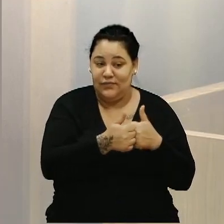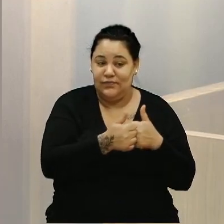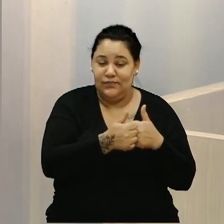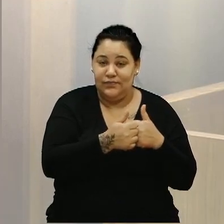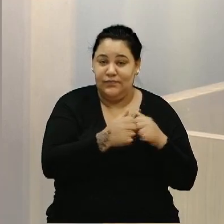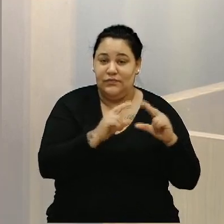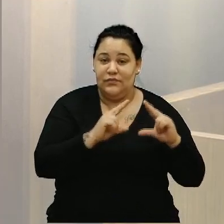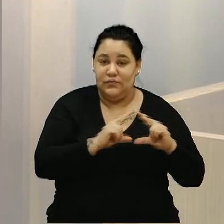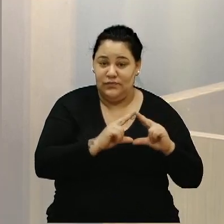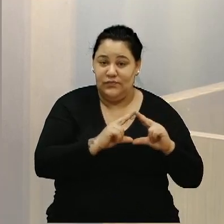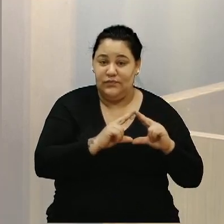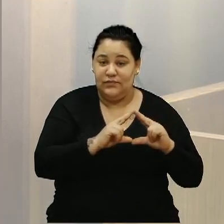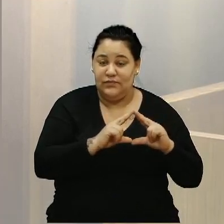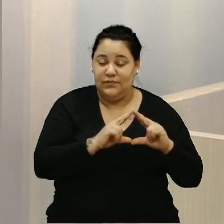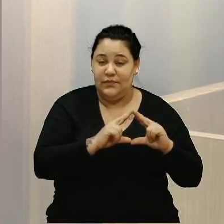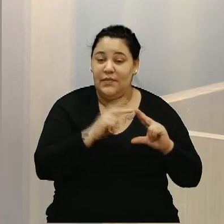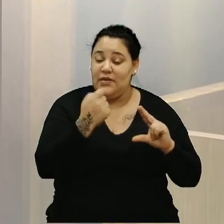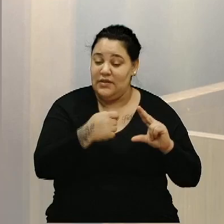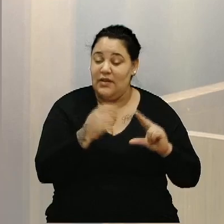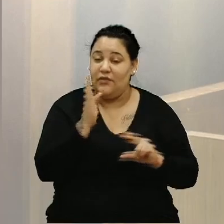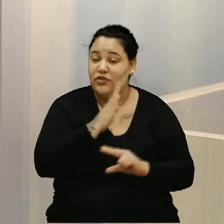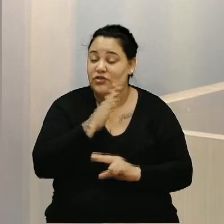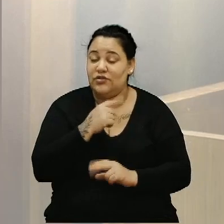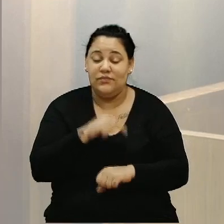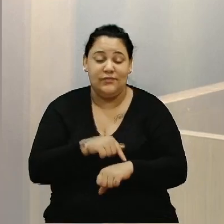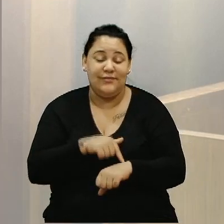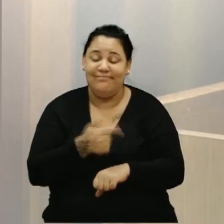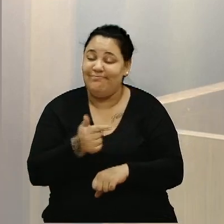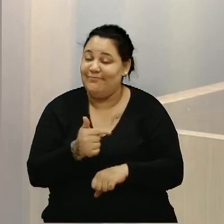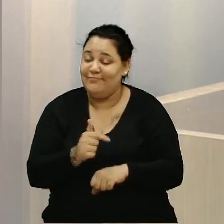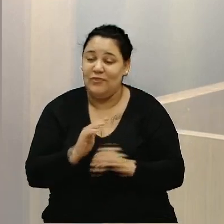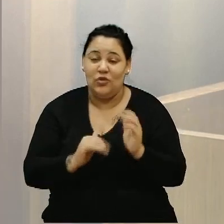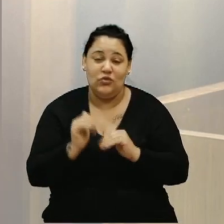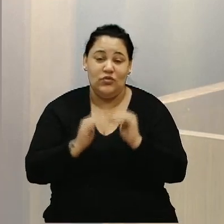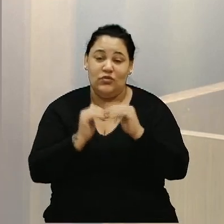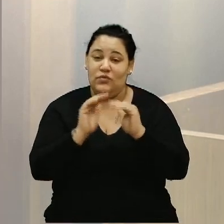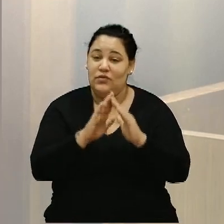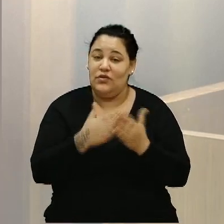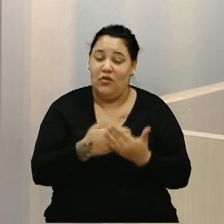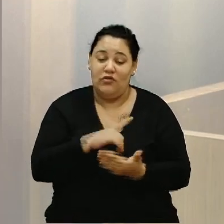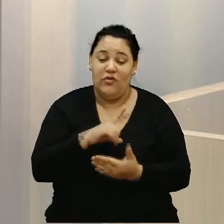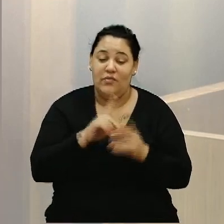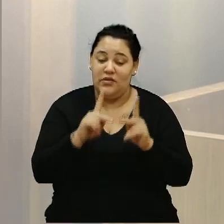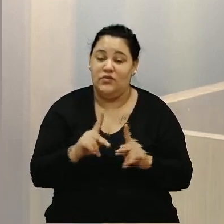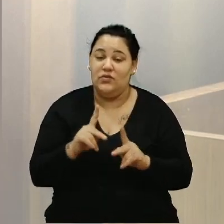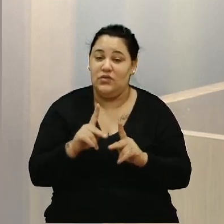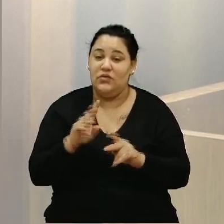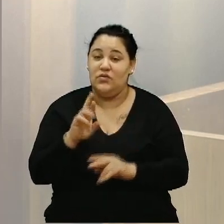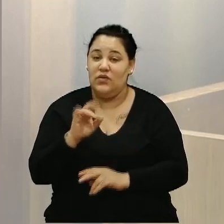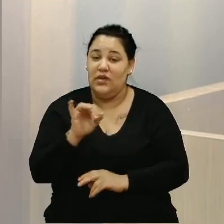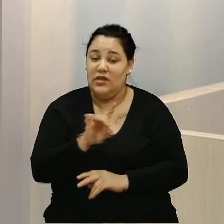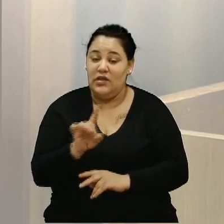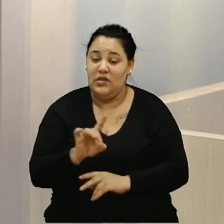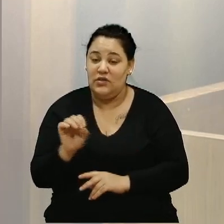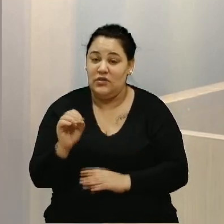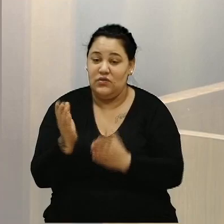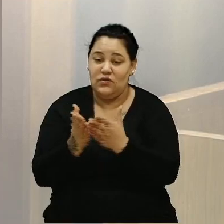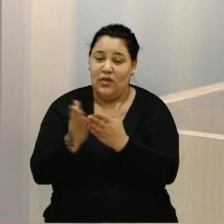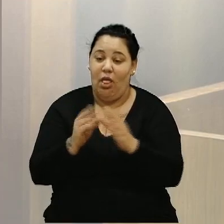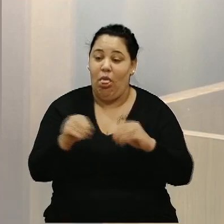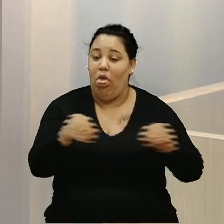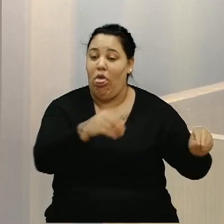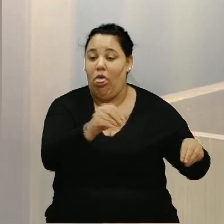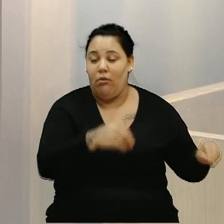urgente, não dava tempo de construir uma escola, tinha gente do Risso, estudante do Risso estudando em tudo que era lugar